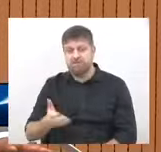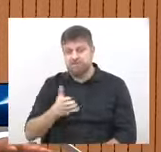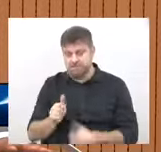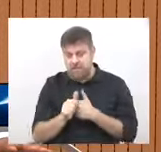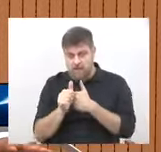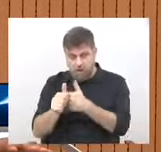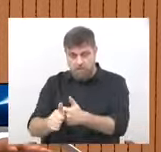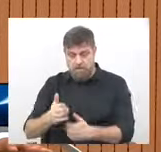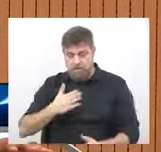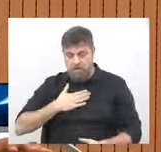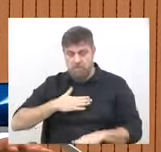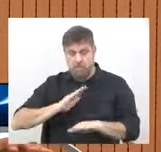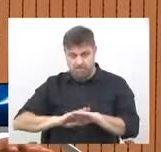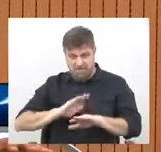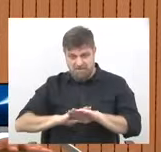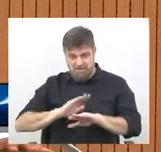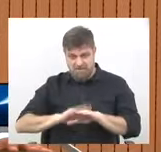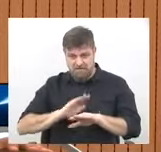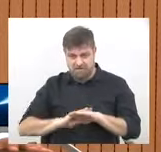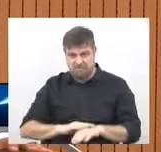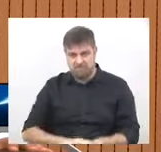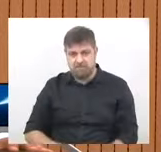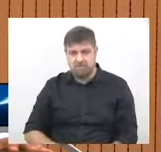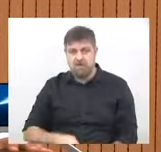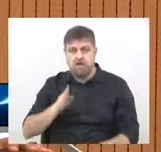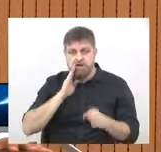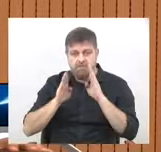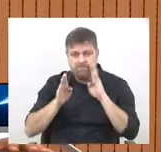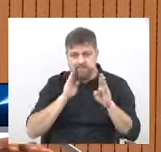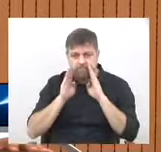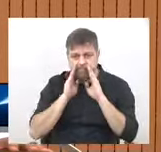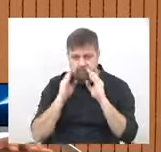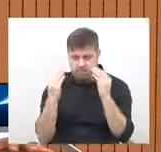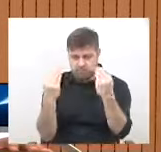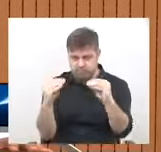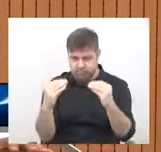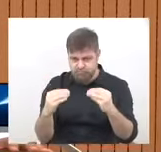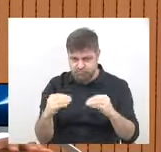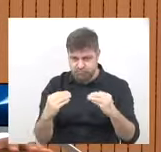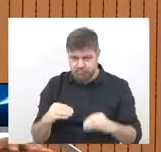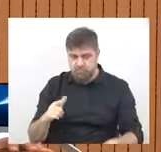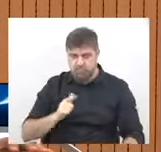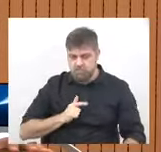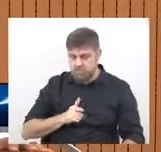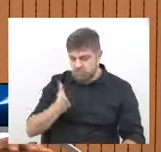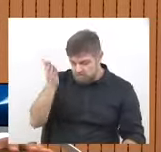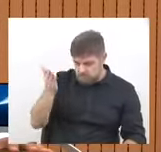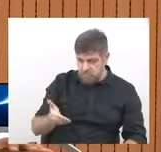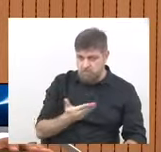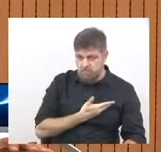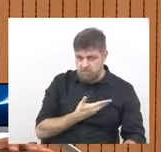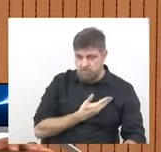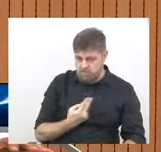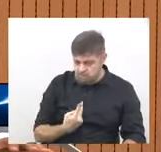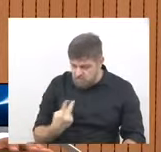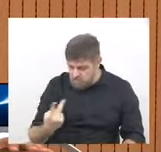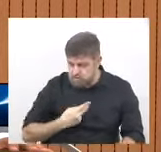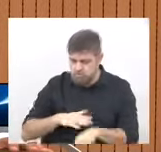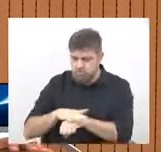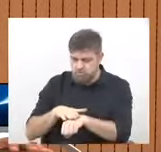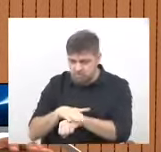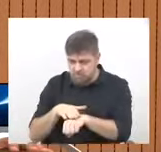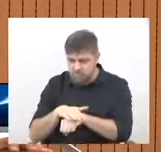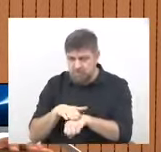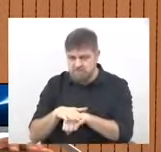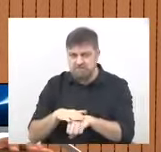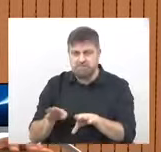e saber o trabalho nosso aqui, entra no nosso Facebook, Galvão está ali, do MTD também. Fizemos várias conversas aí,